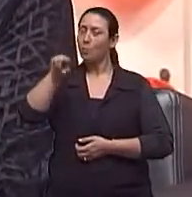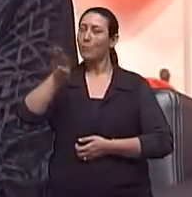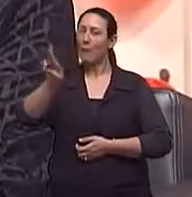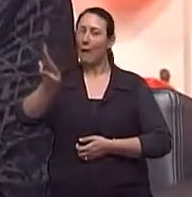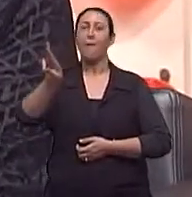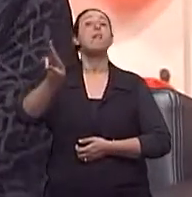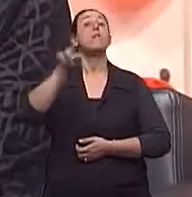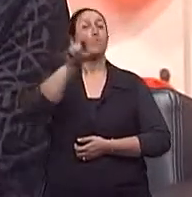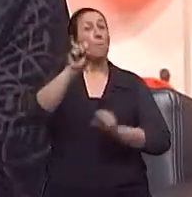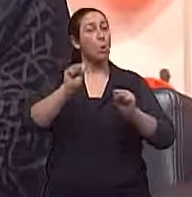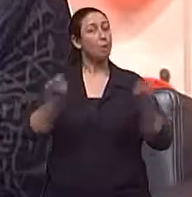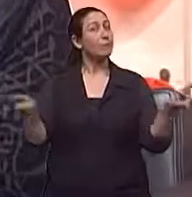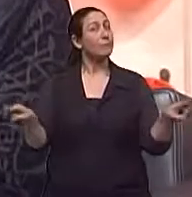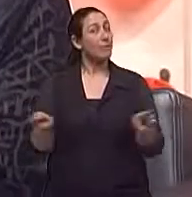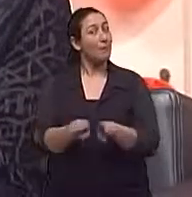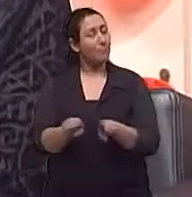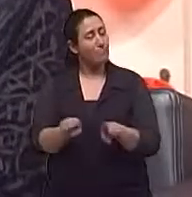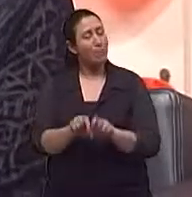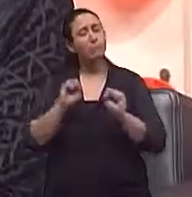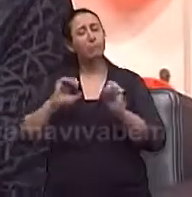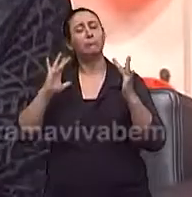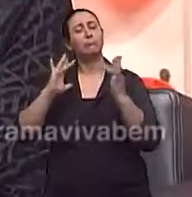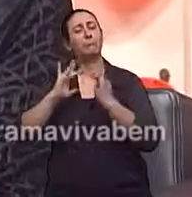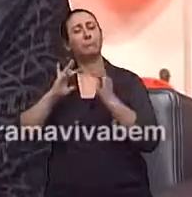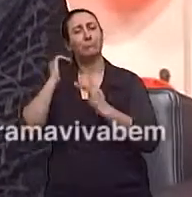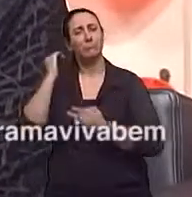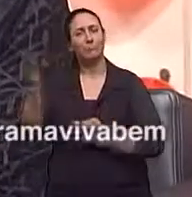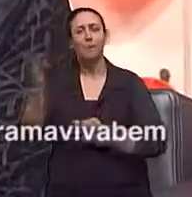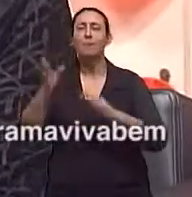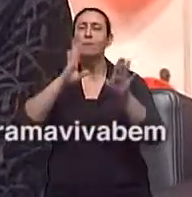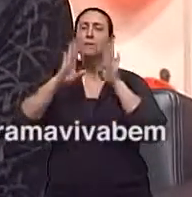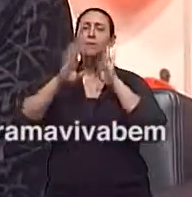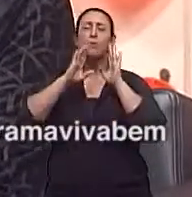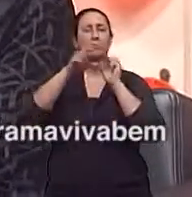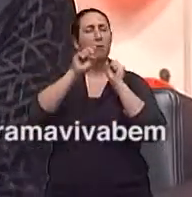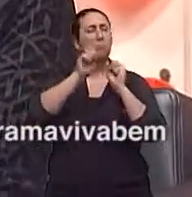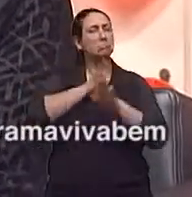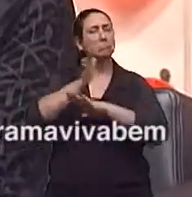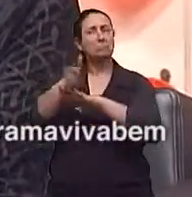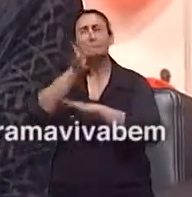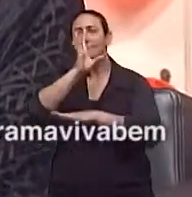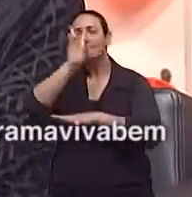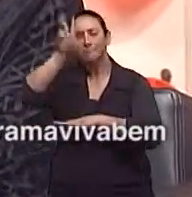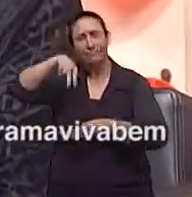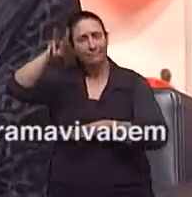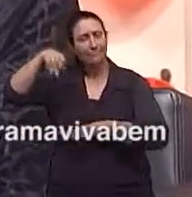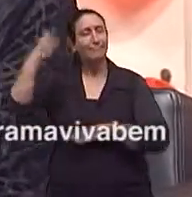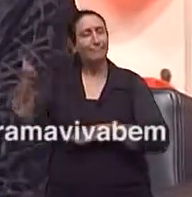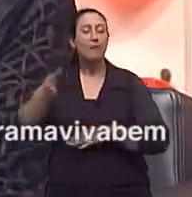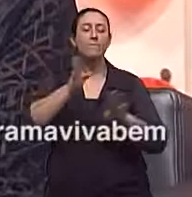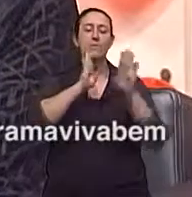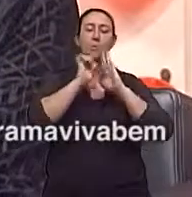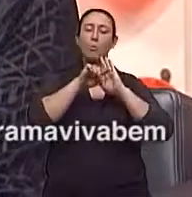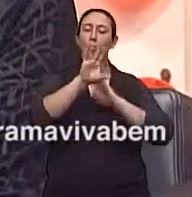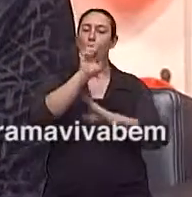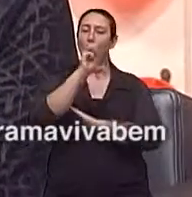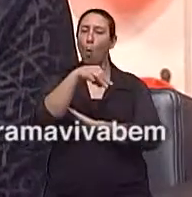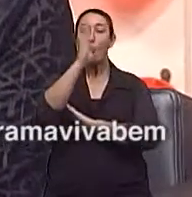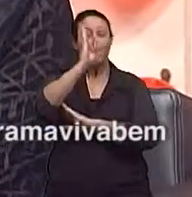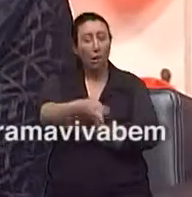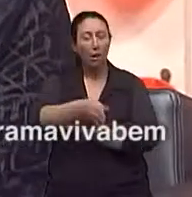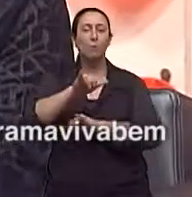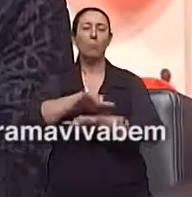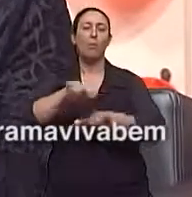bem@teve.com.br claro também pode nos encontrar lá no facebook.com/programa